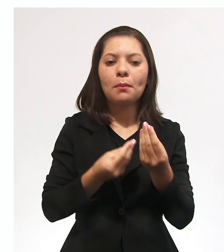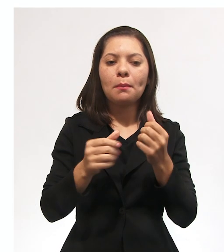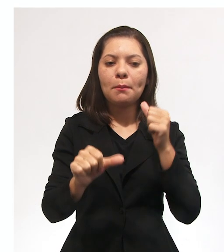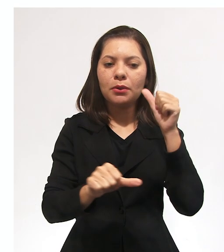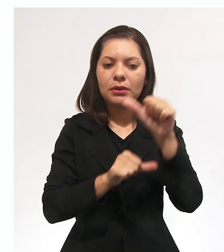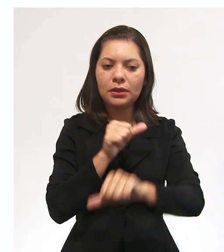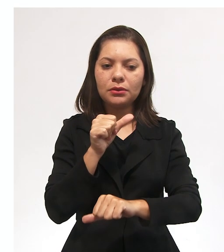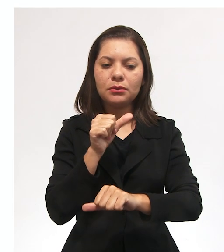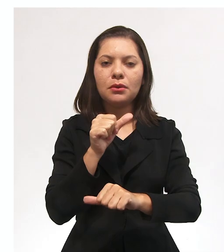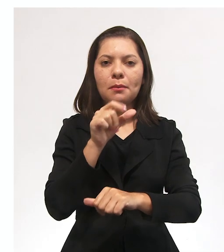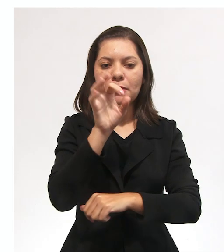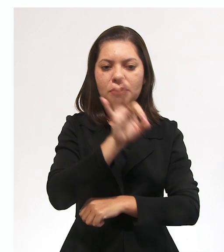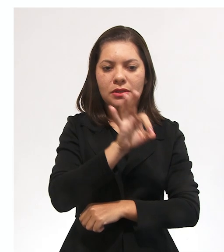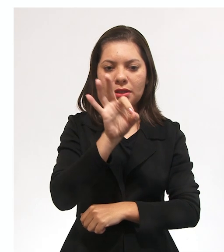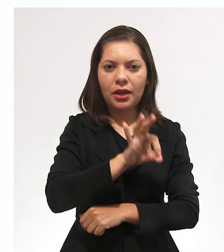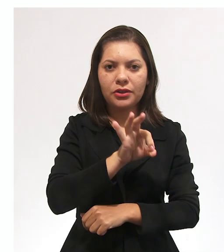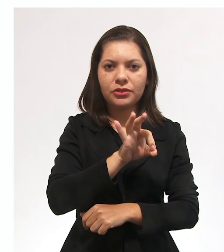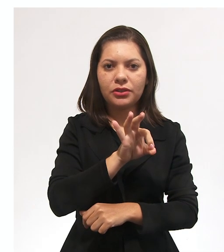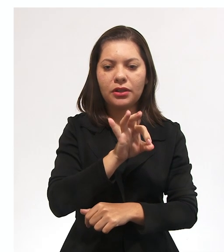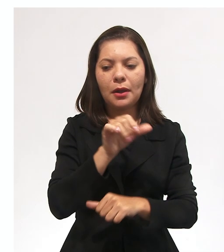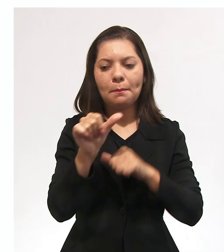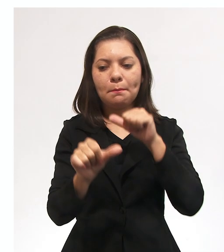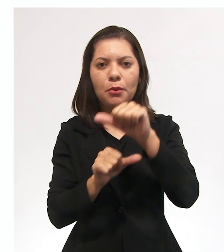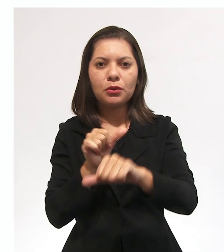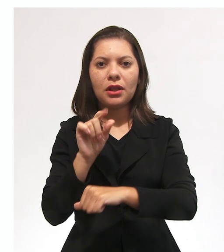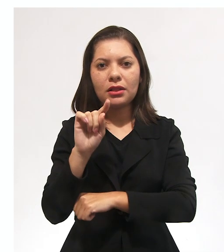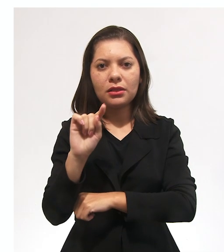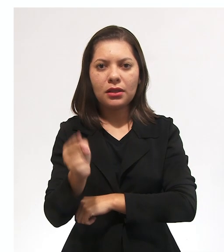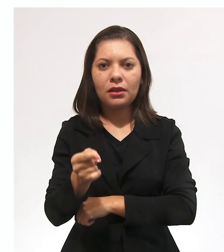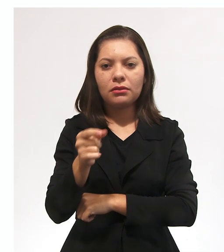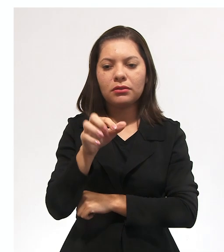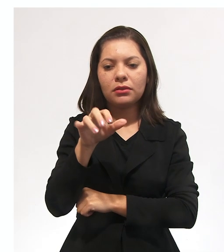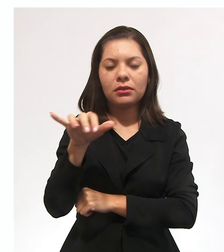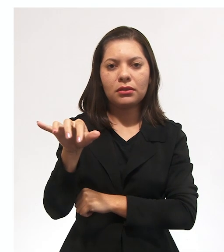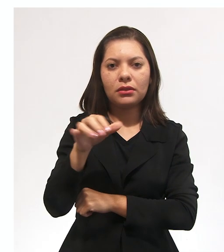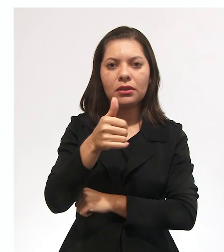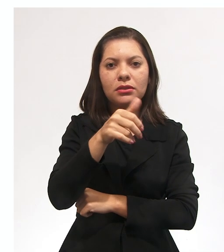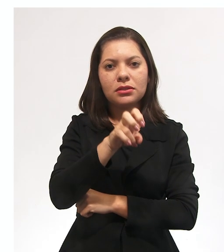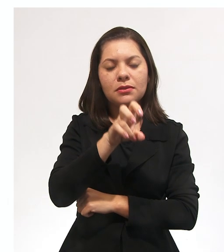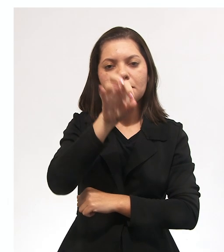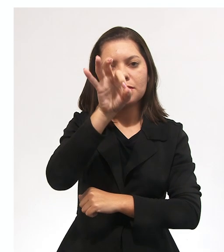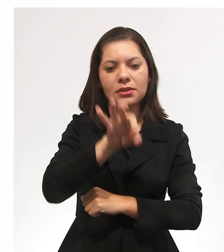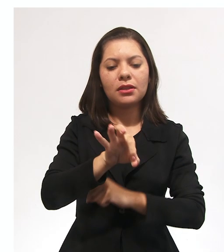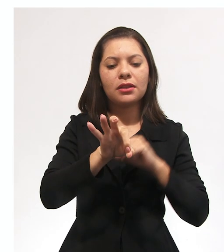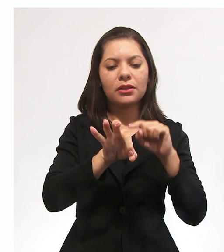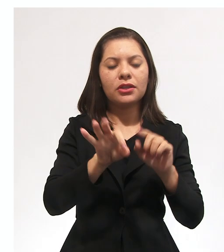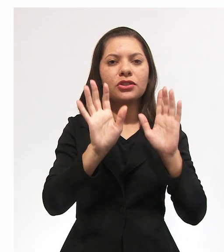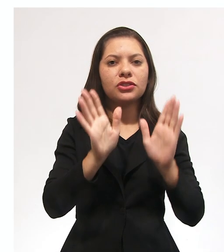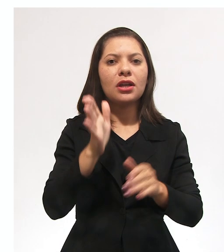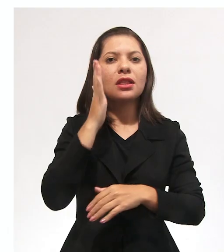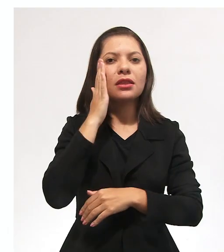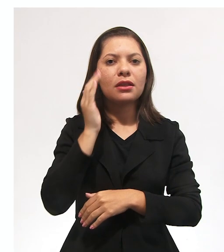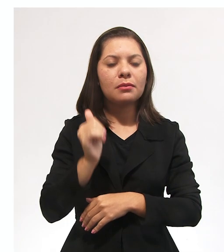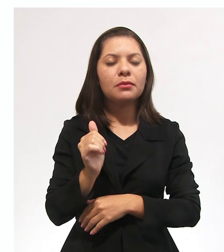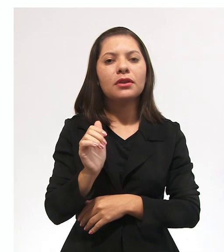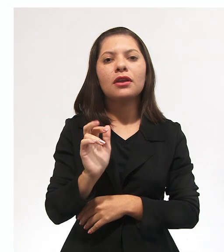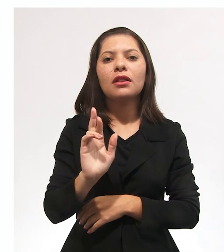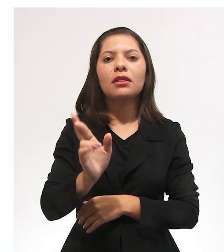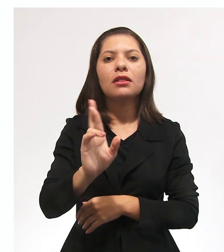transformando a porcentagem em número decimal. A gente tem 15%, a gente já sabe que 15% é, na